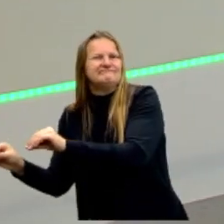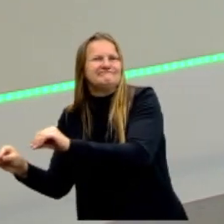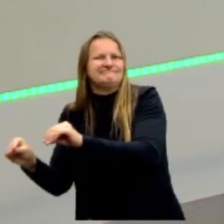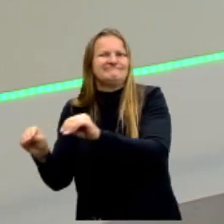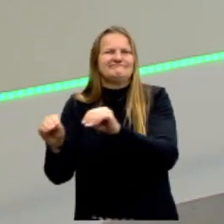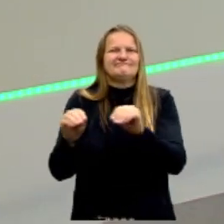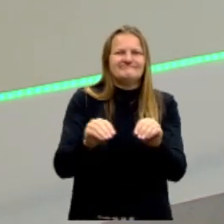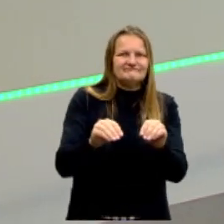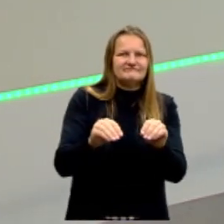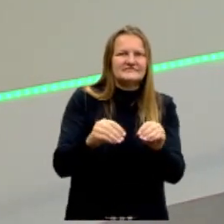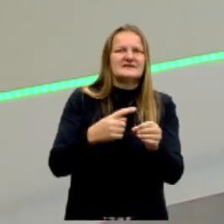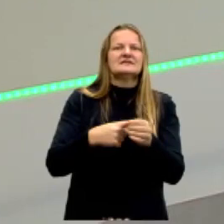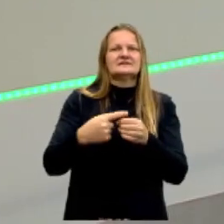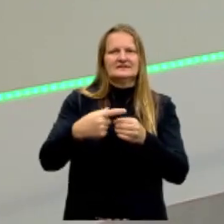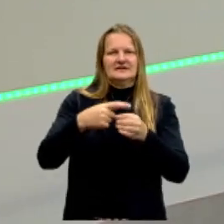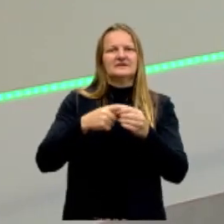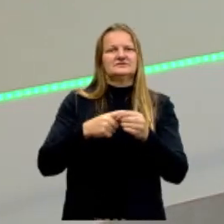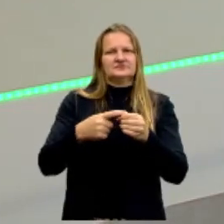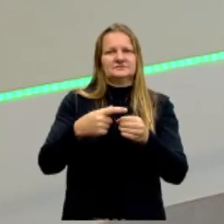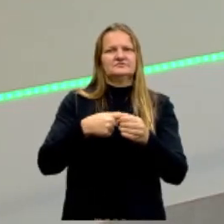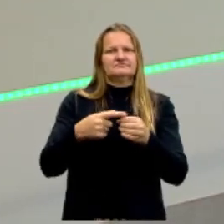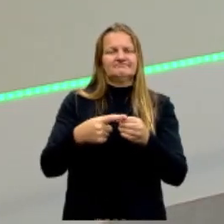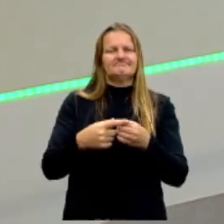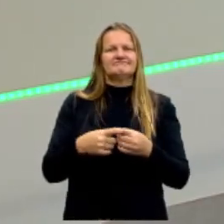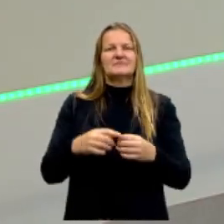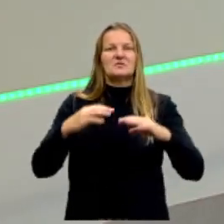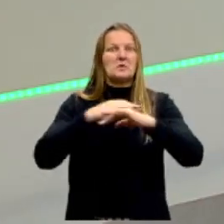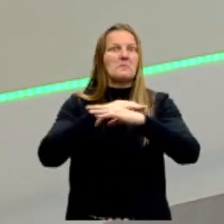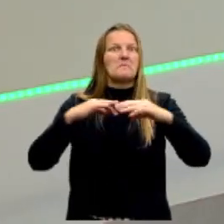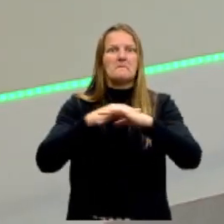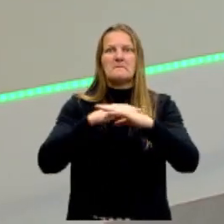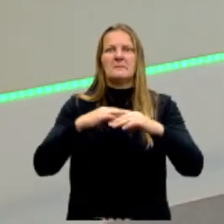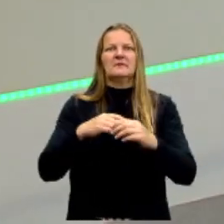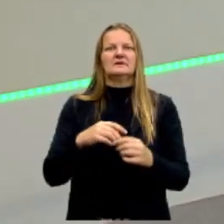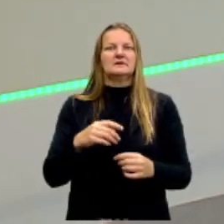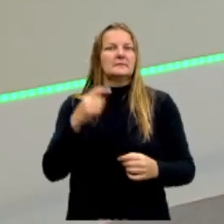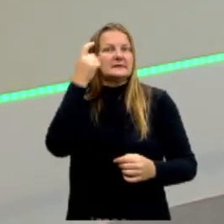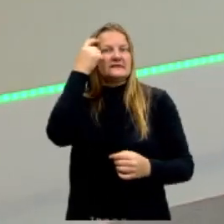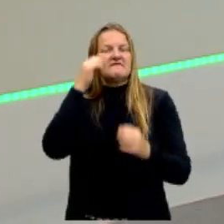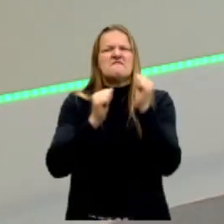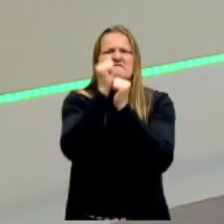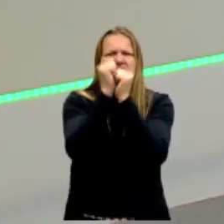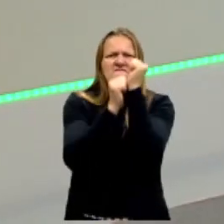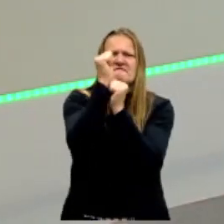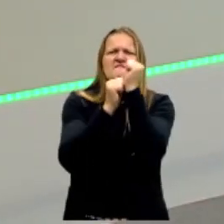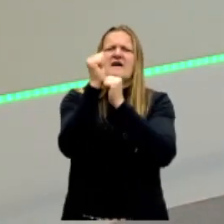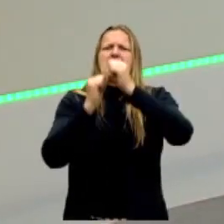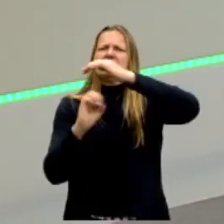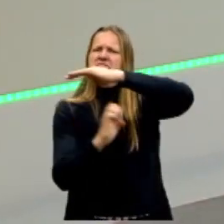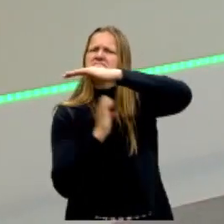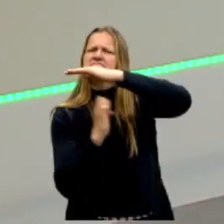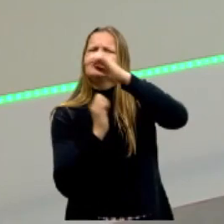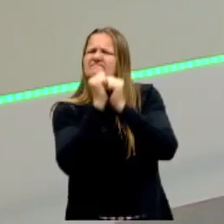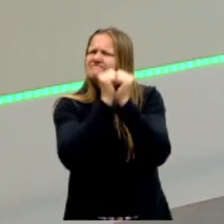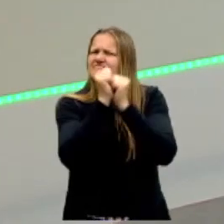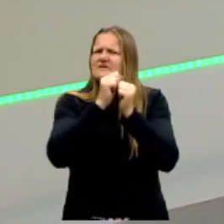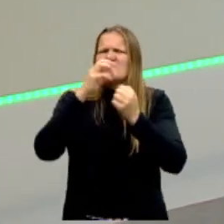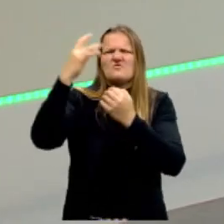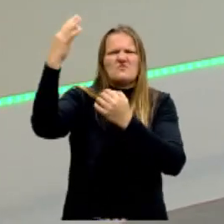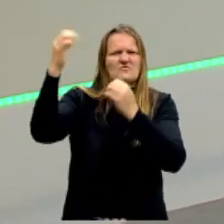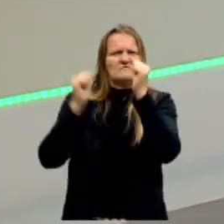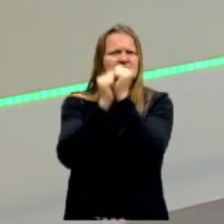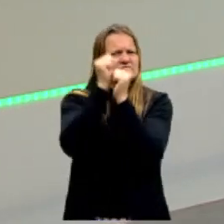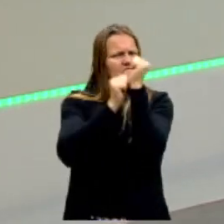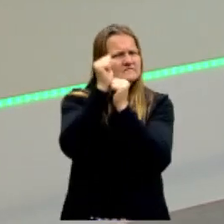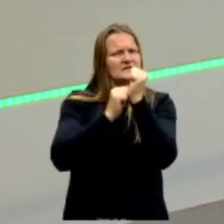tô tanto indo para a cidade para civilização para as fábricas para as indústrias a